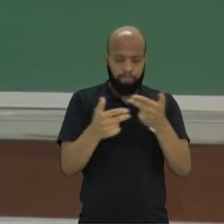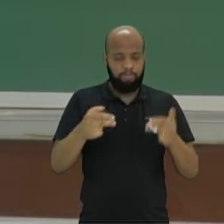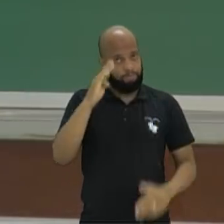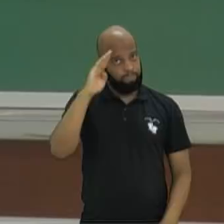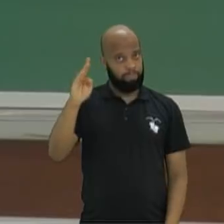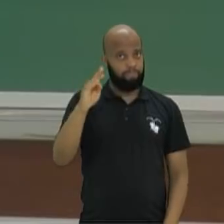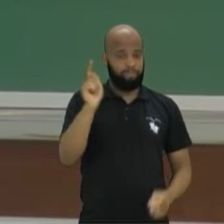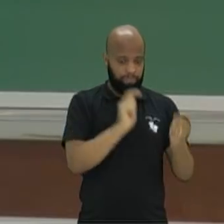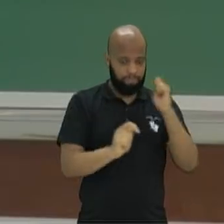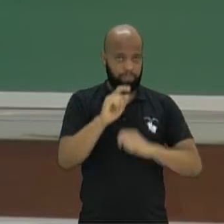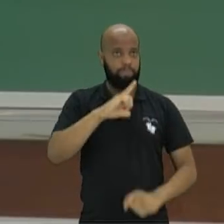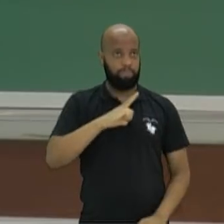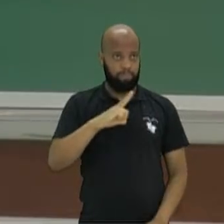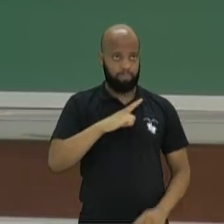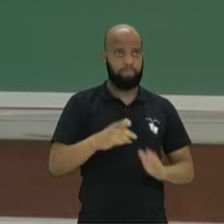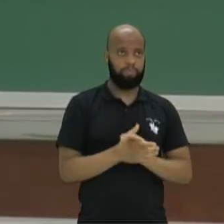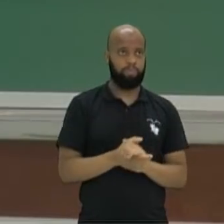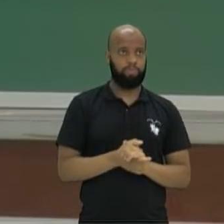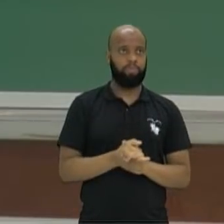atividade econômica,